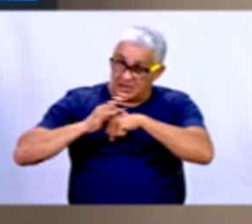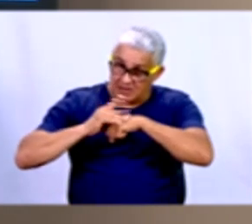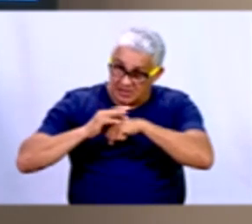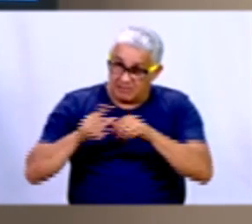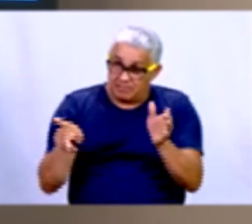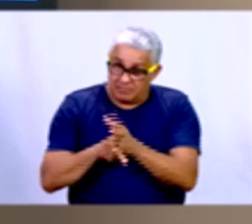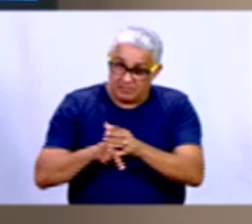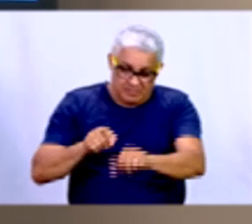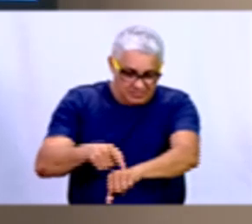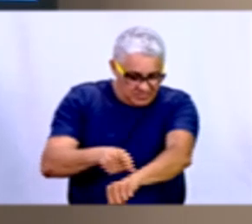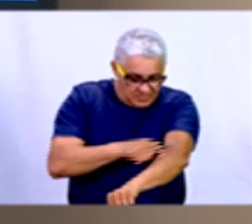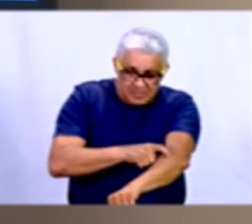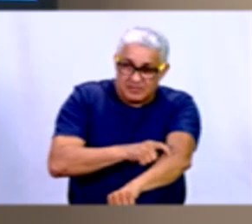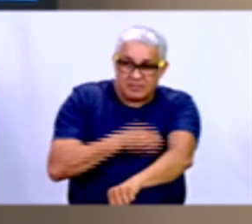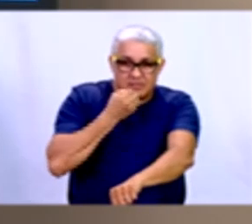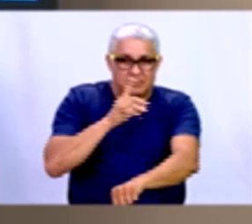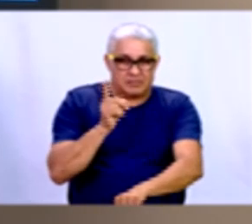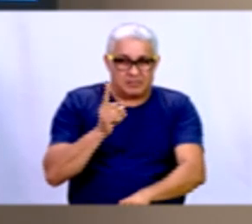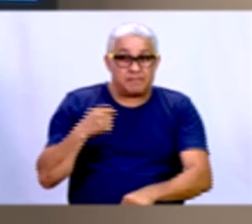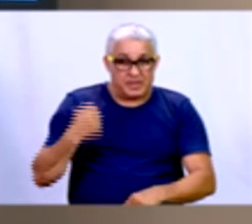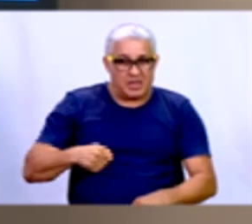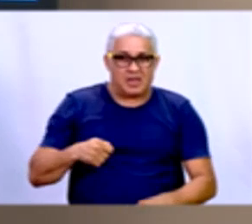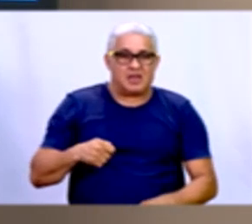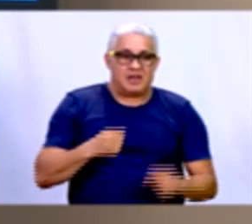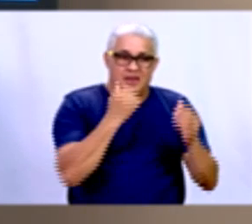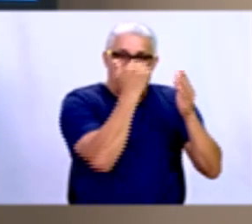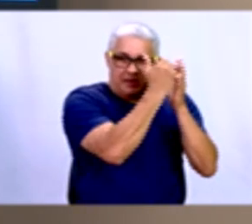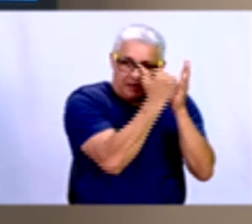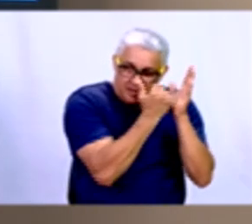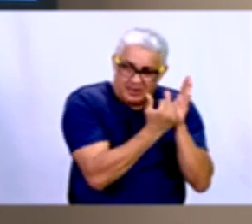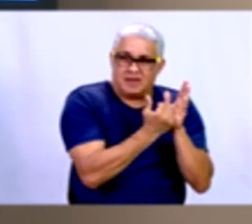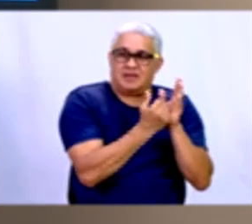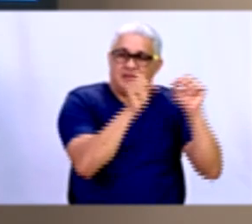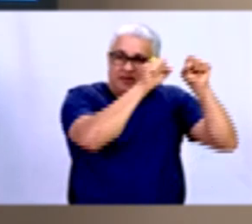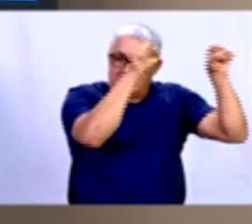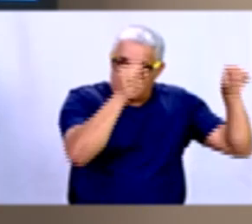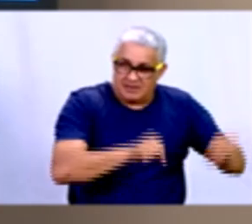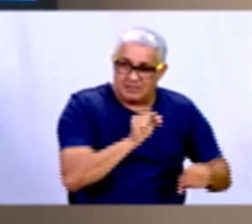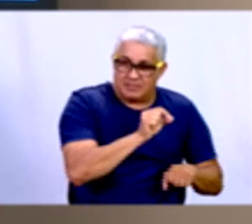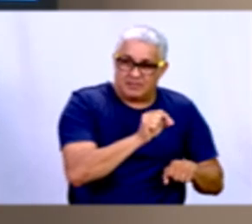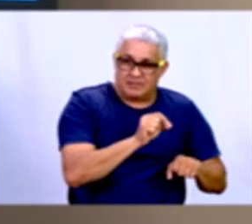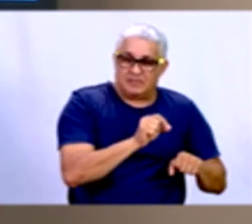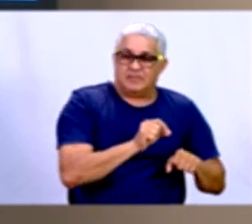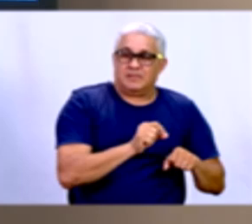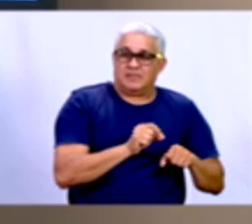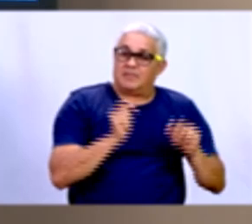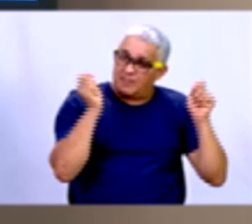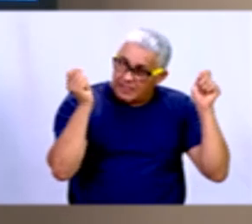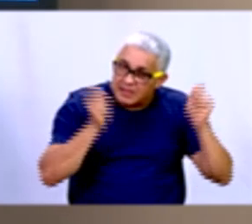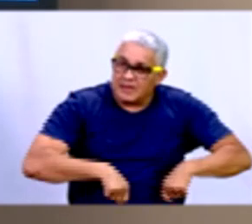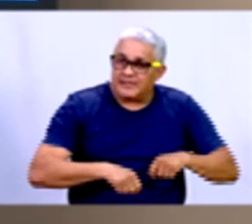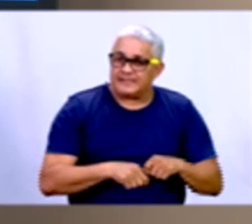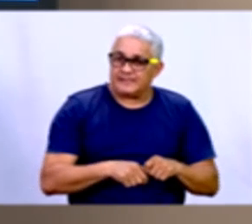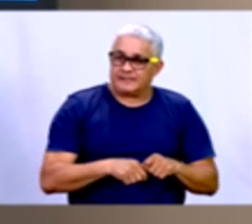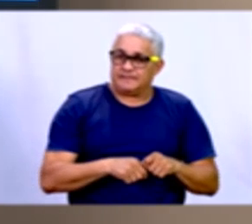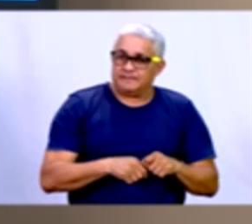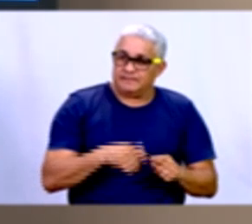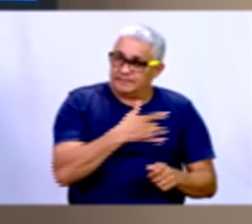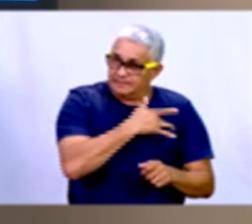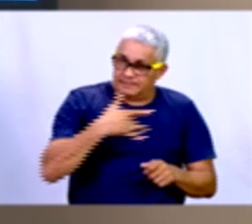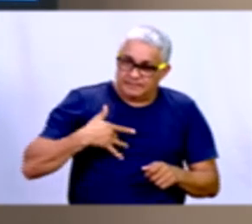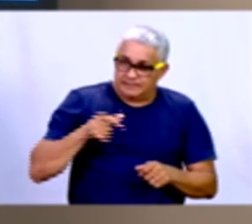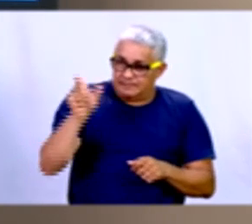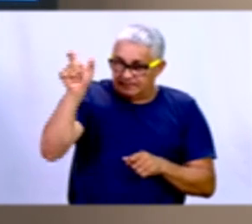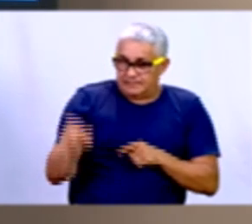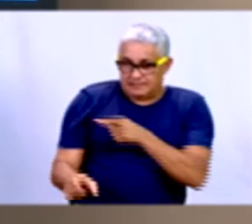ele também. Então, a gente sempre tem que estar desenvolvendo sistemas em que a possibilidade do bem-estar da